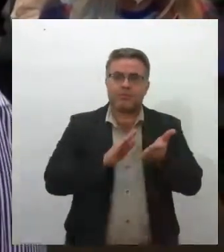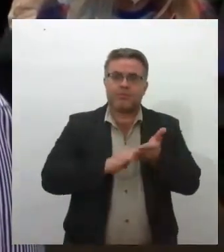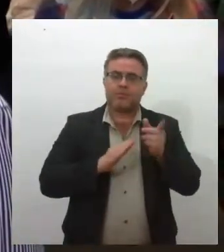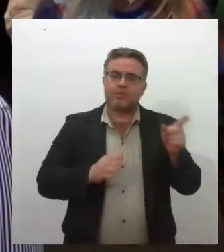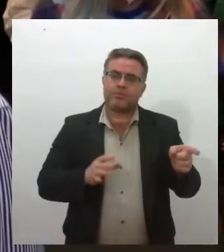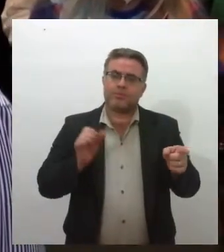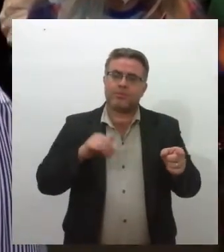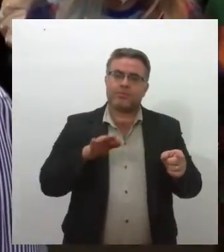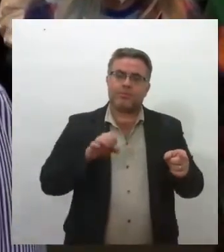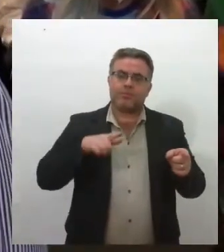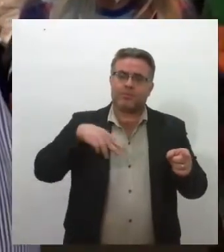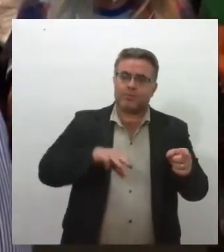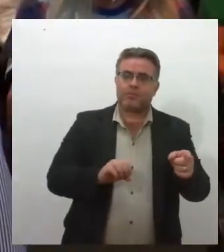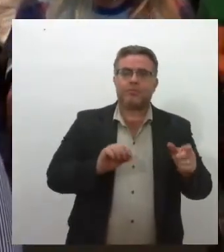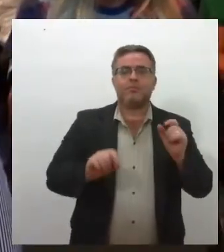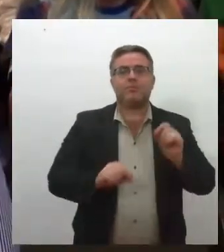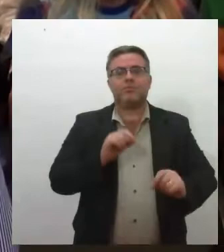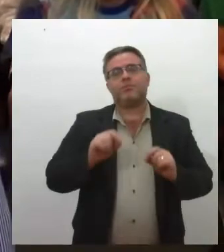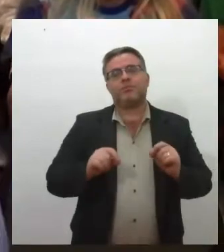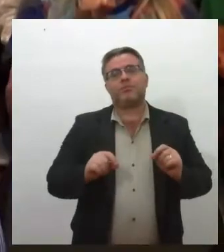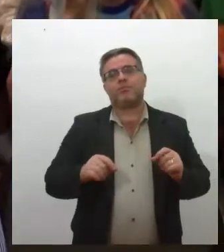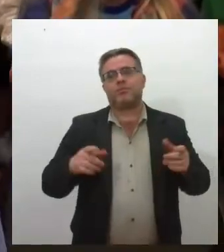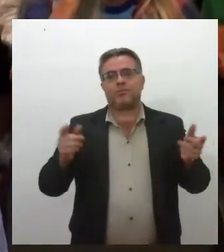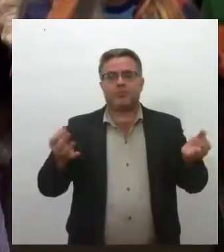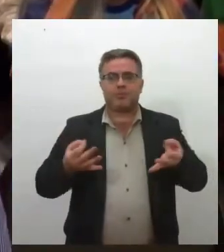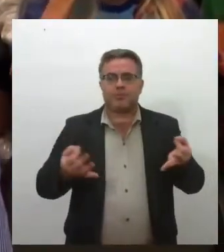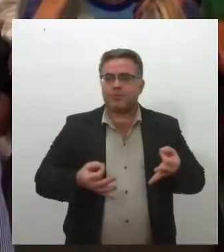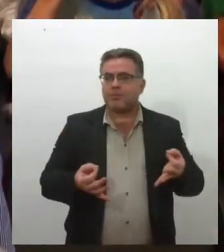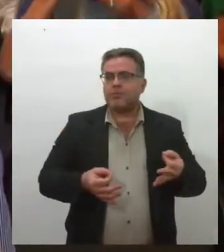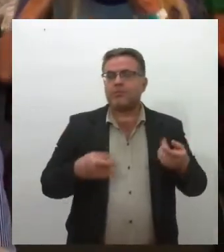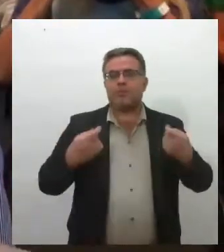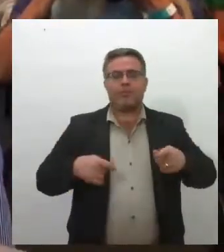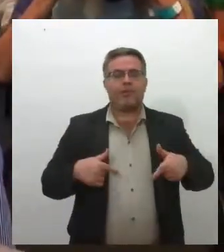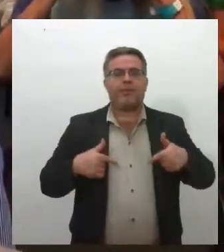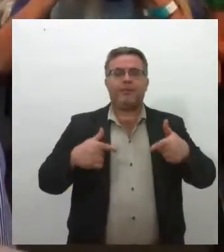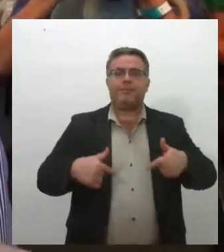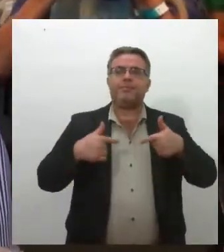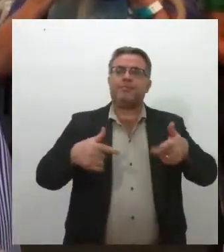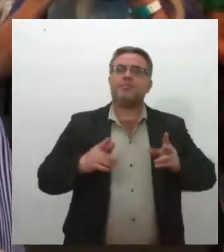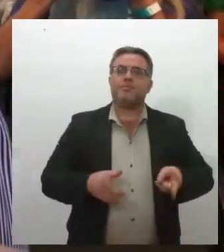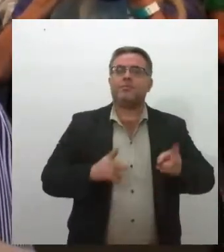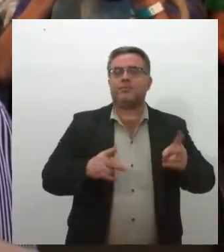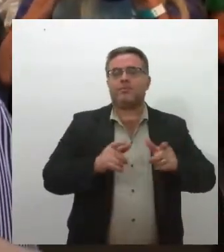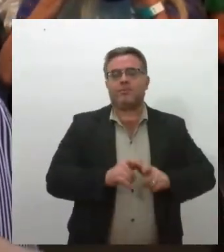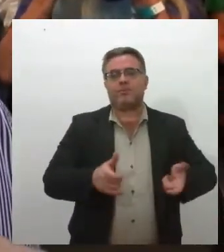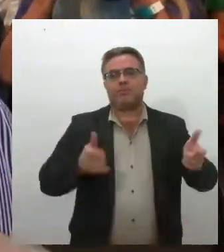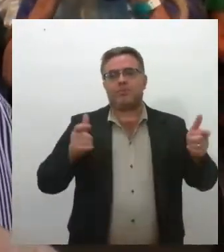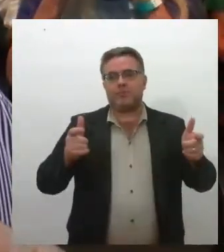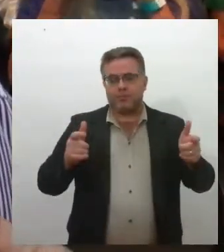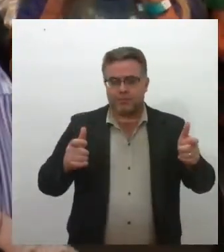traz para Sergipe uma coisa que é salutar e uma coisa que nós estamos defendendo muito, que é a questão do crescimento turístico.